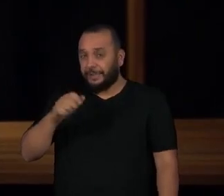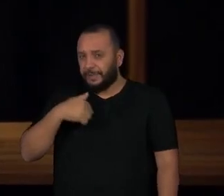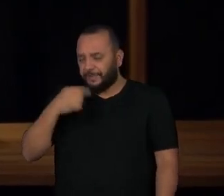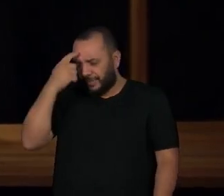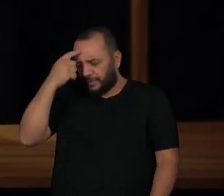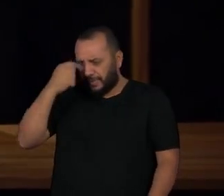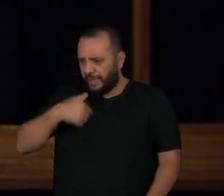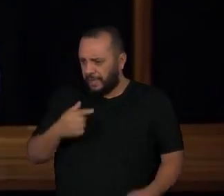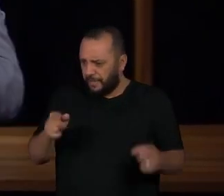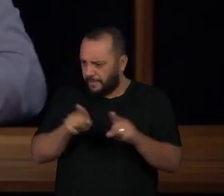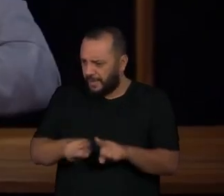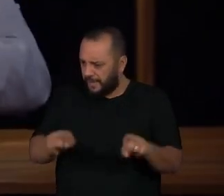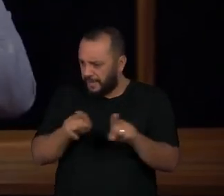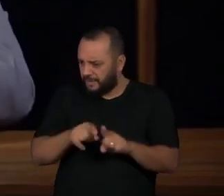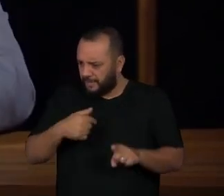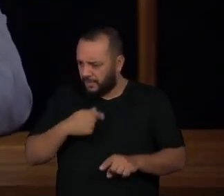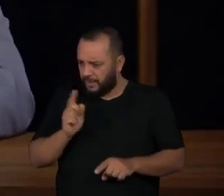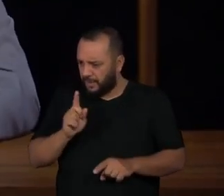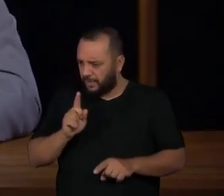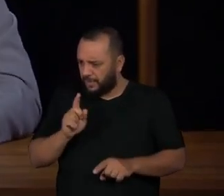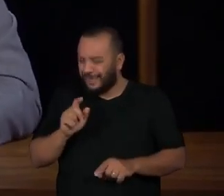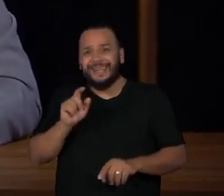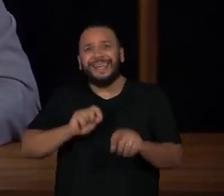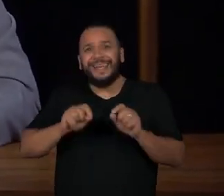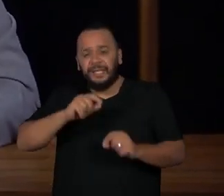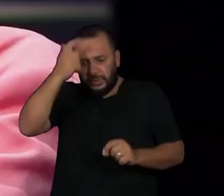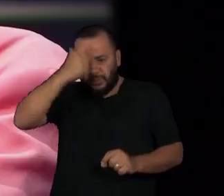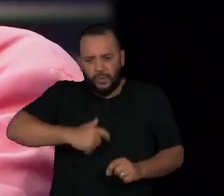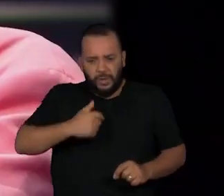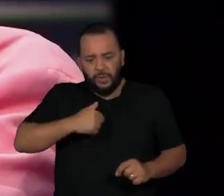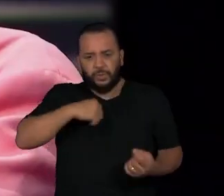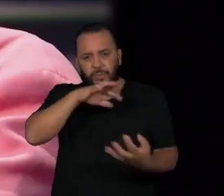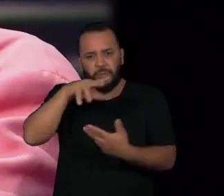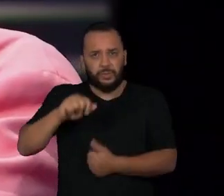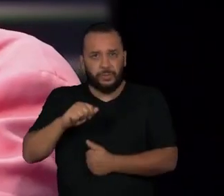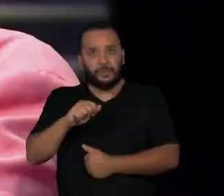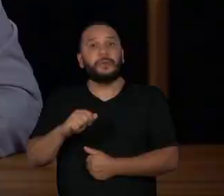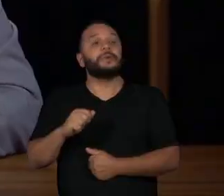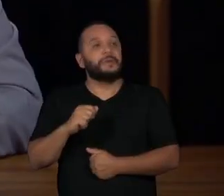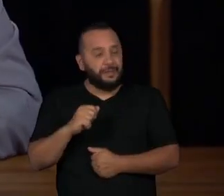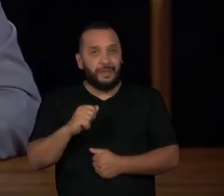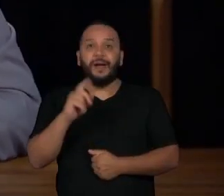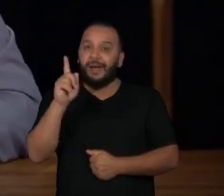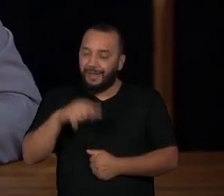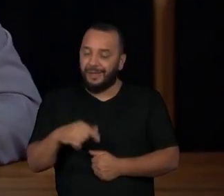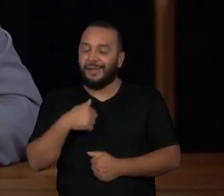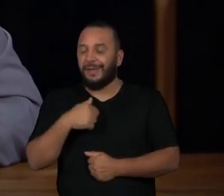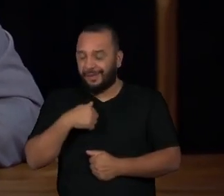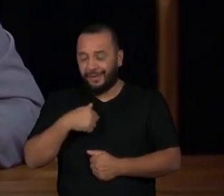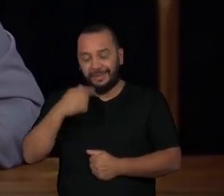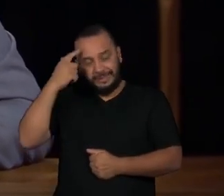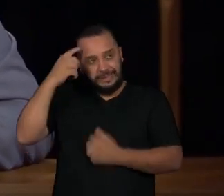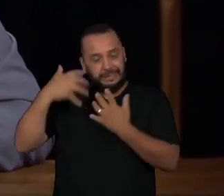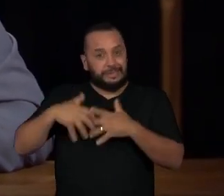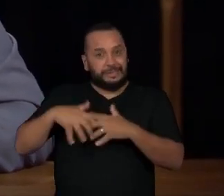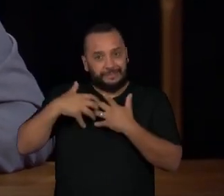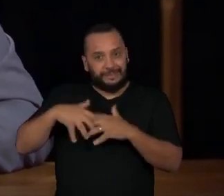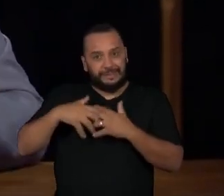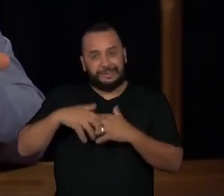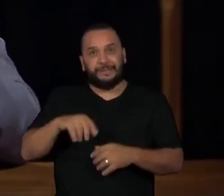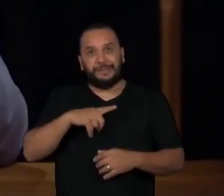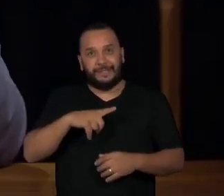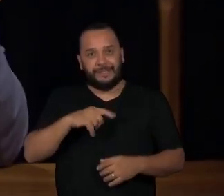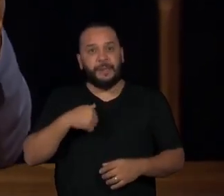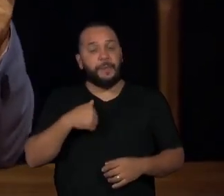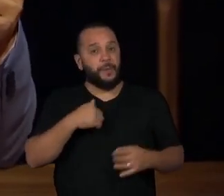questão seguinte é quem sou eu no mundo Esse é o grande quebra-cabeça